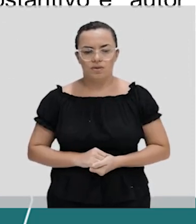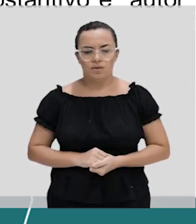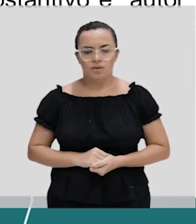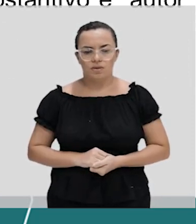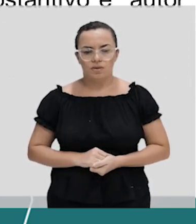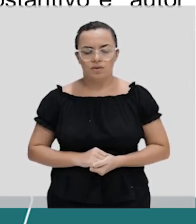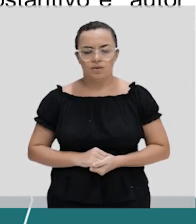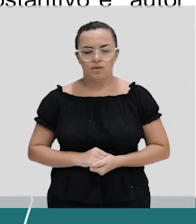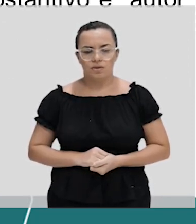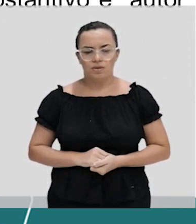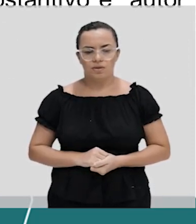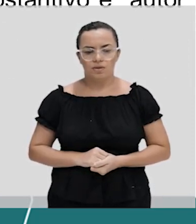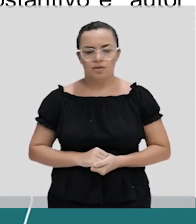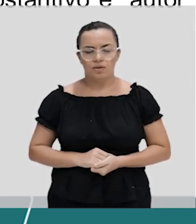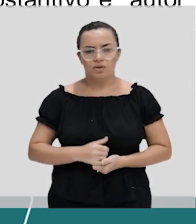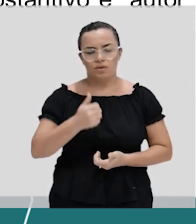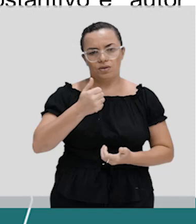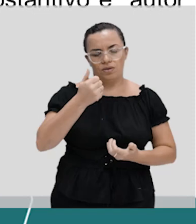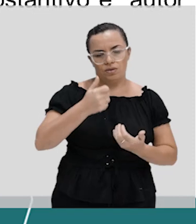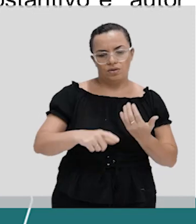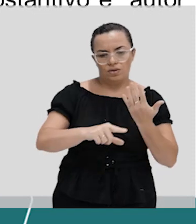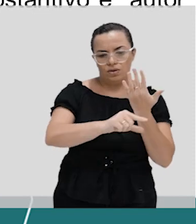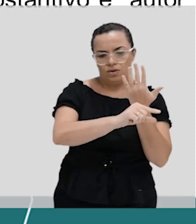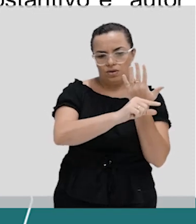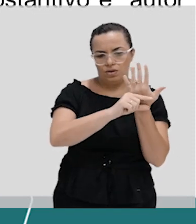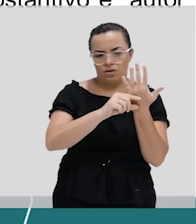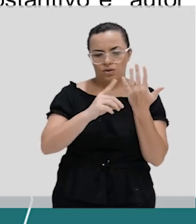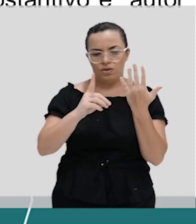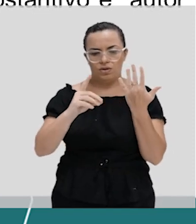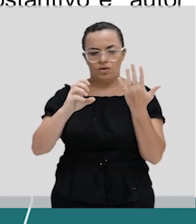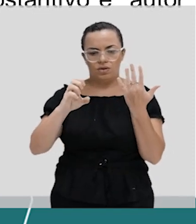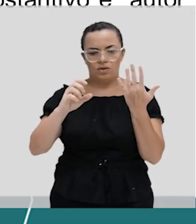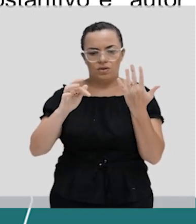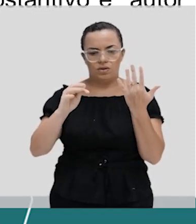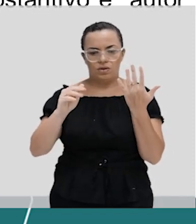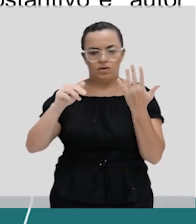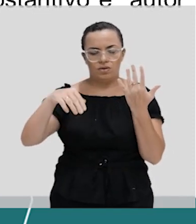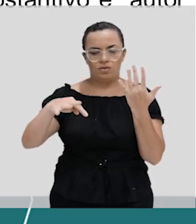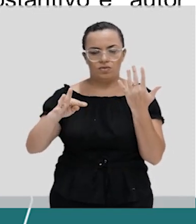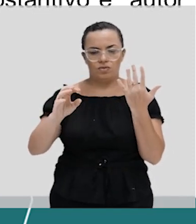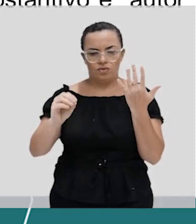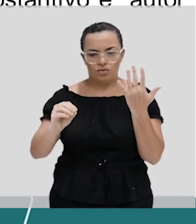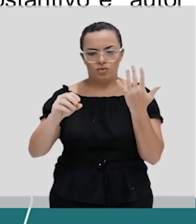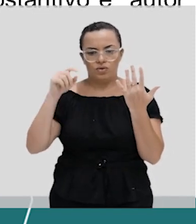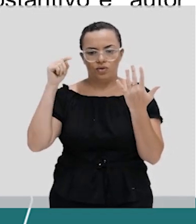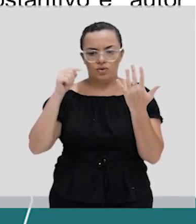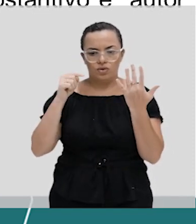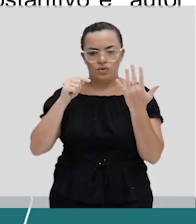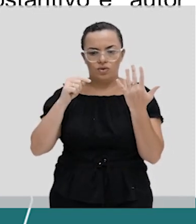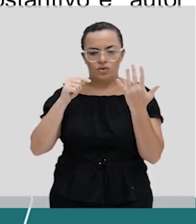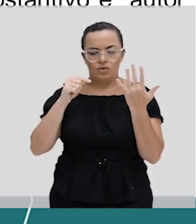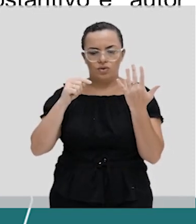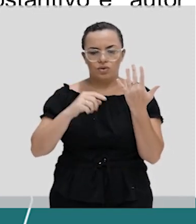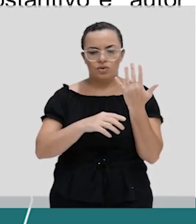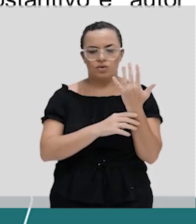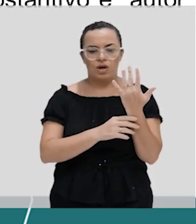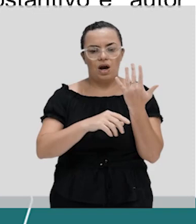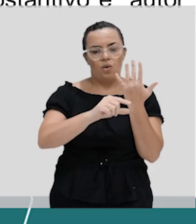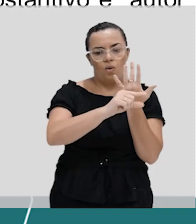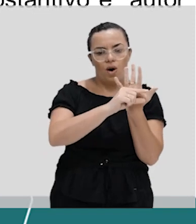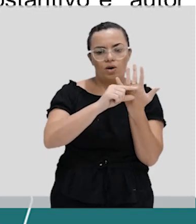defunto, autor é um substantivo e defunto é um adjetivo que caracteriza o substantivo